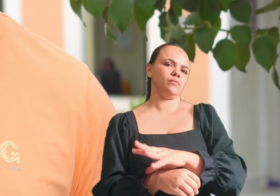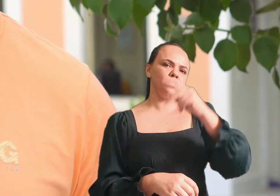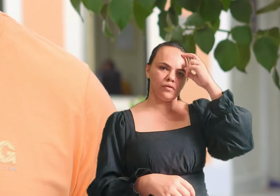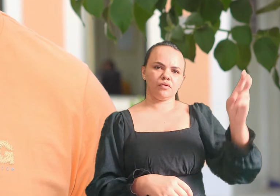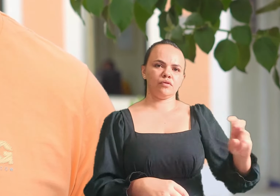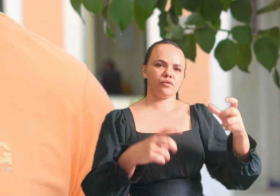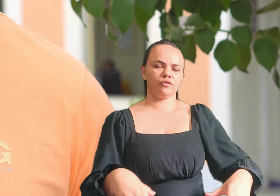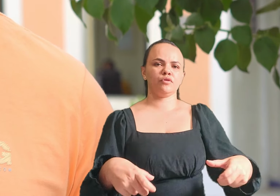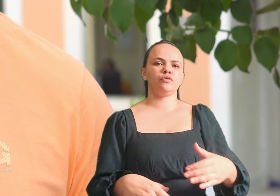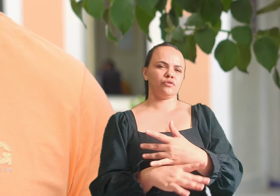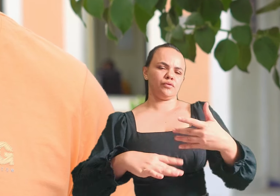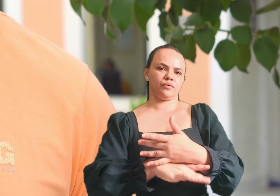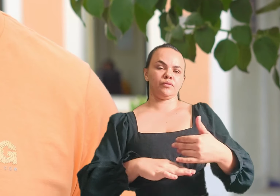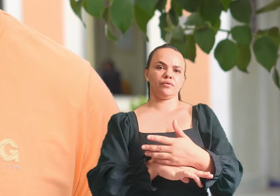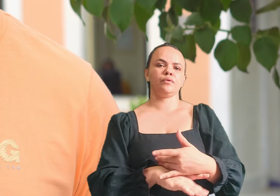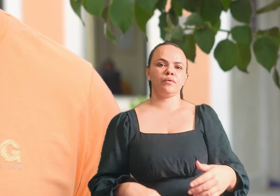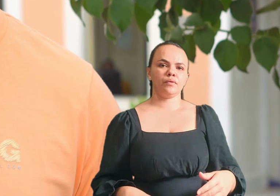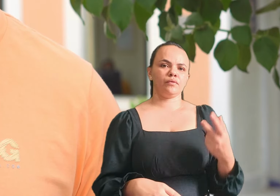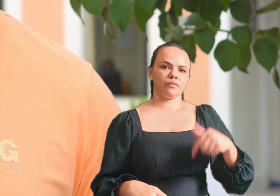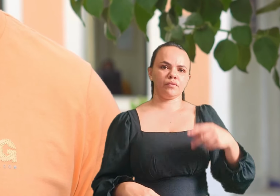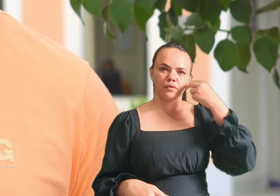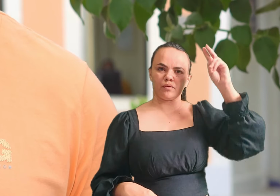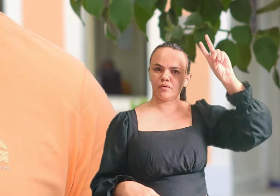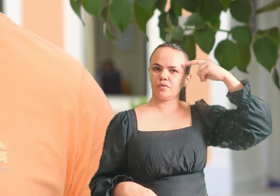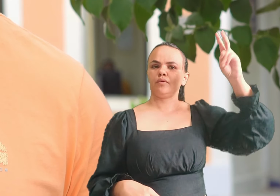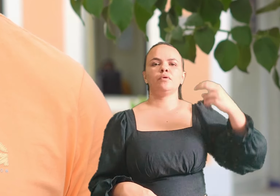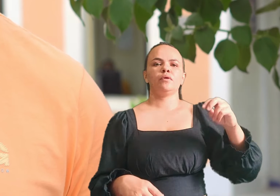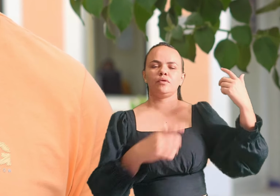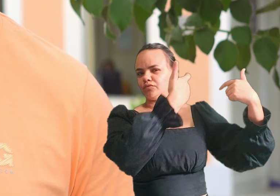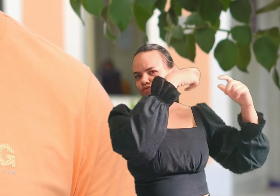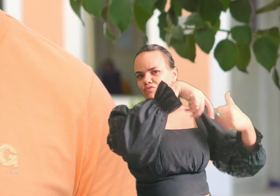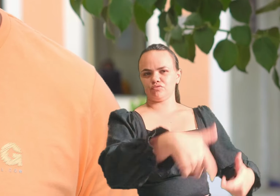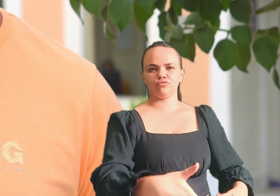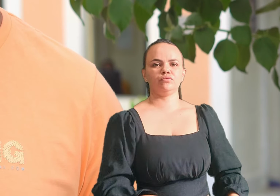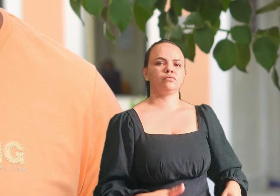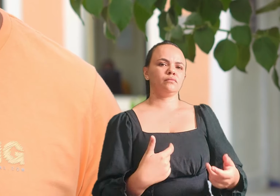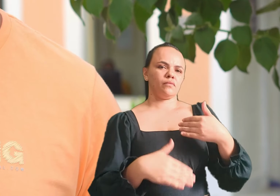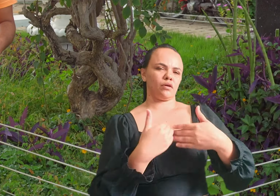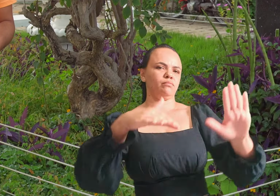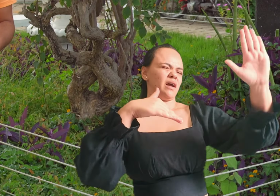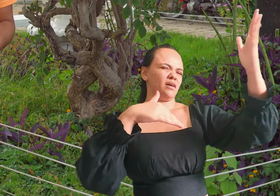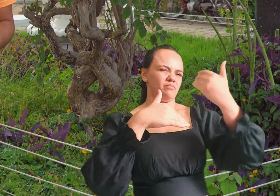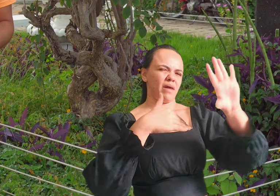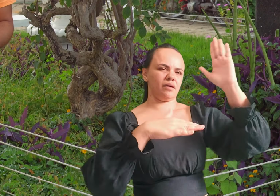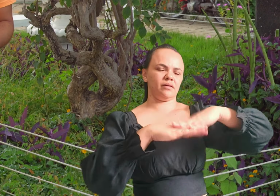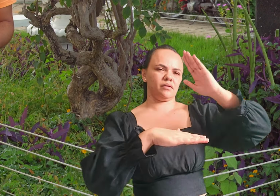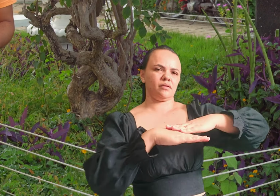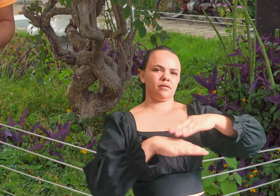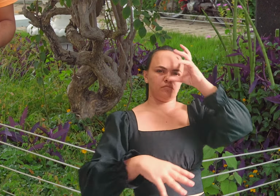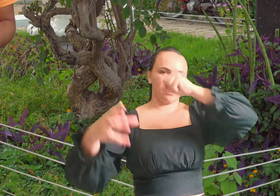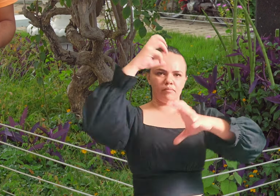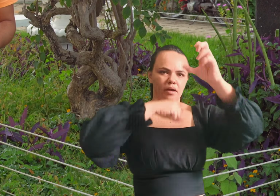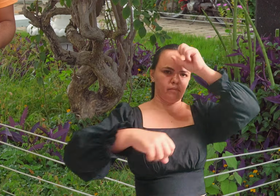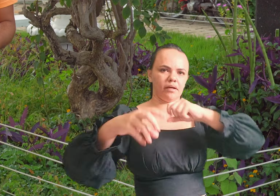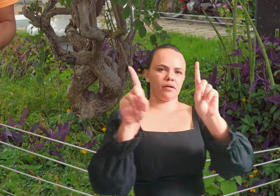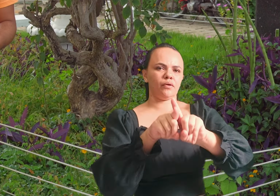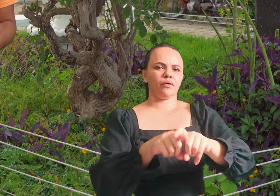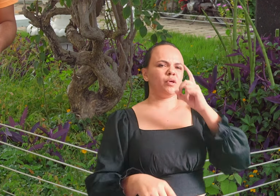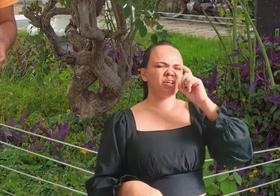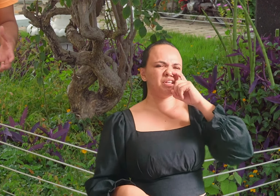deixando seu legado histórico para que as gerações futuras possam ter a oportunidade